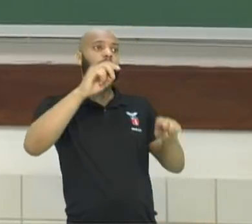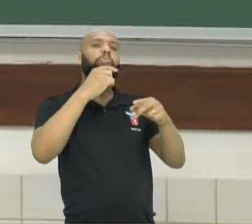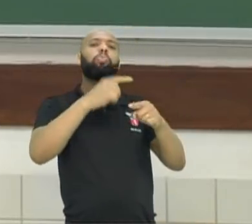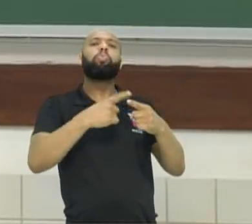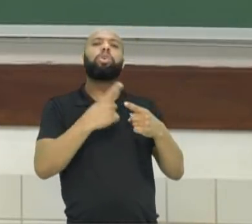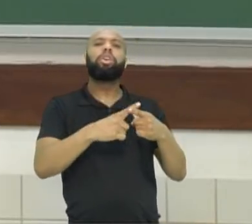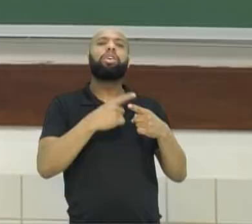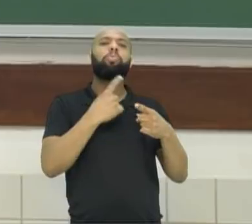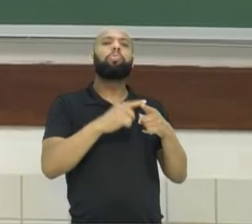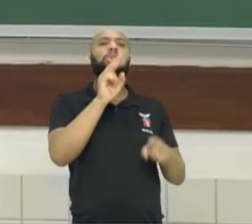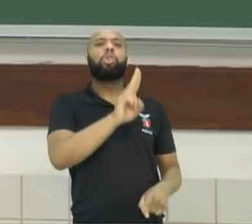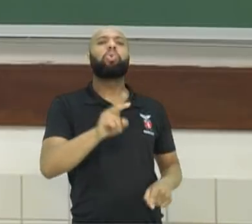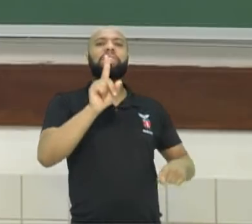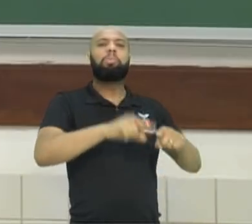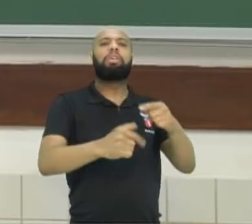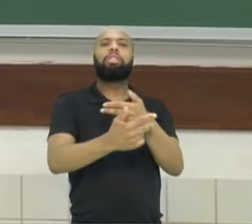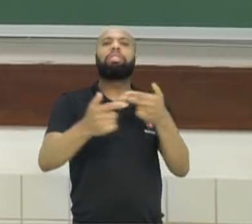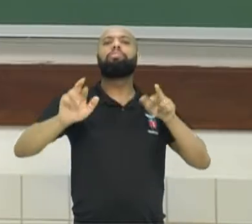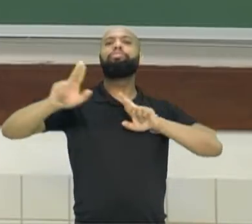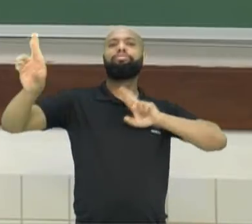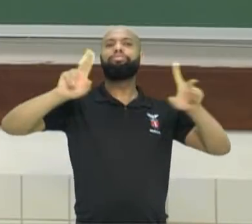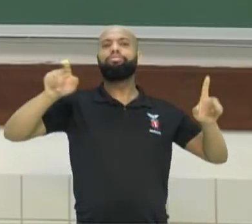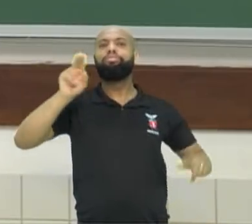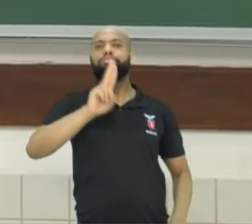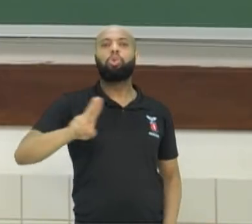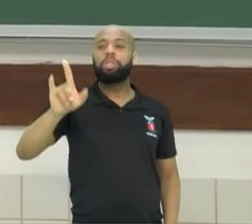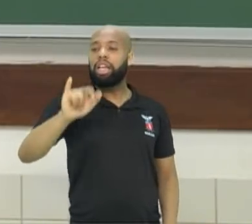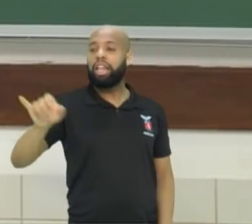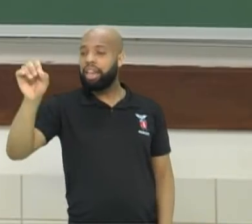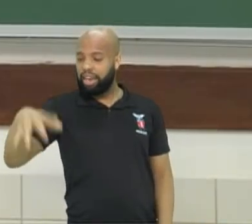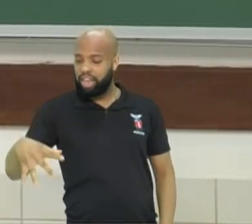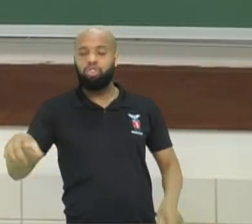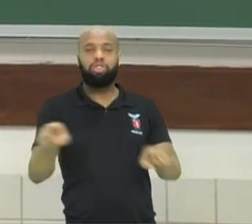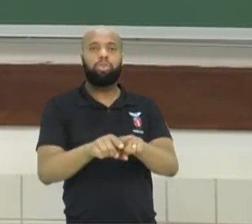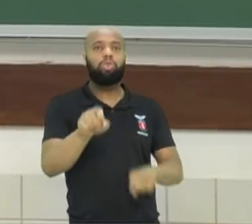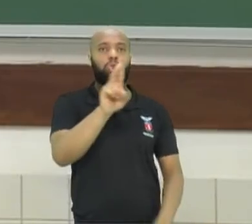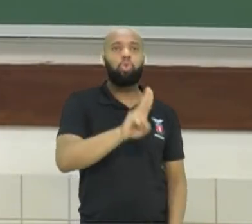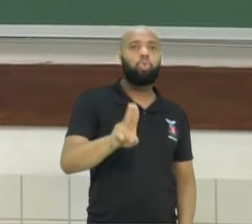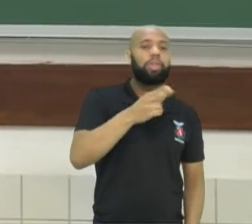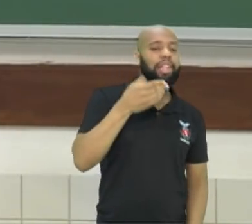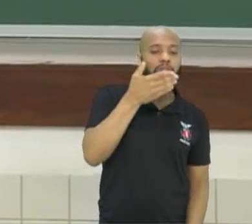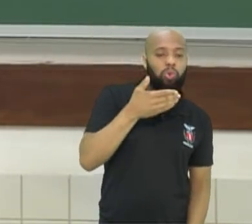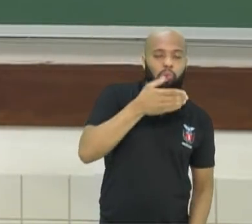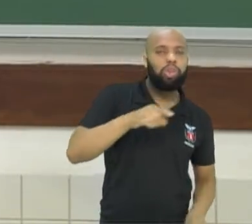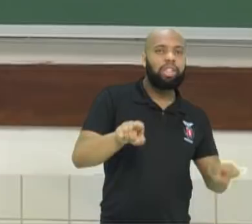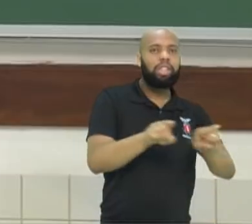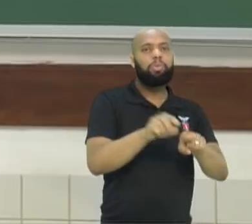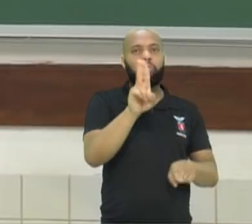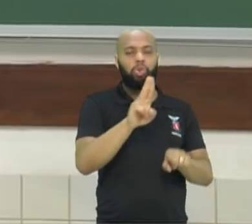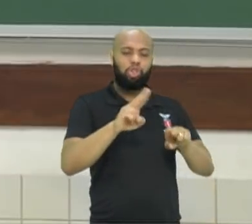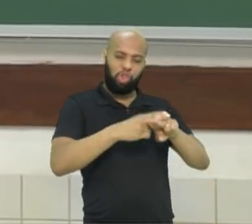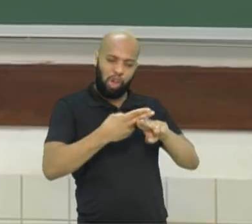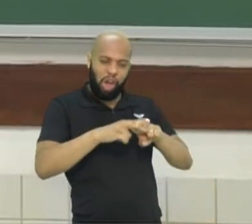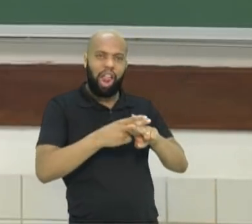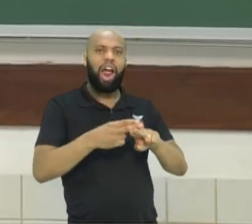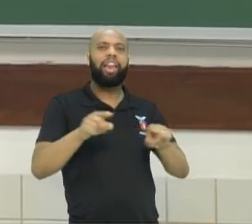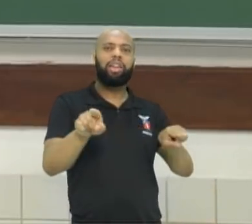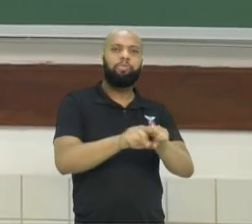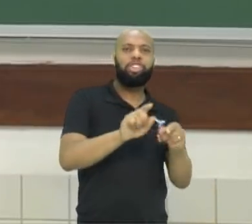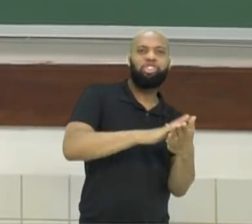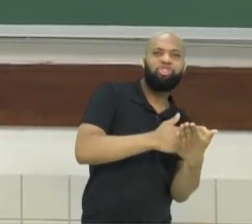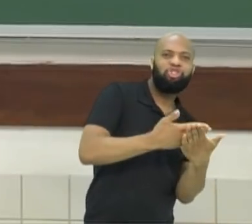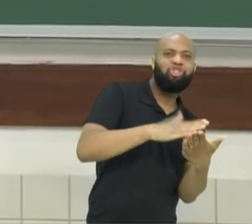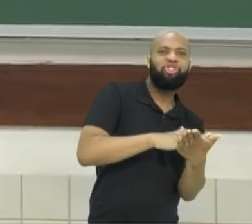ele usa materiais diferentes. Ele usa lixo, ele usa açúcar, ele usa chocolate, né? A gente viu lá com geleia. Então,